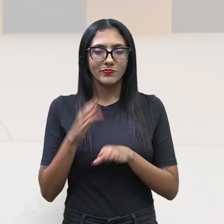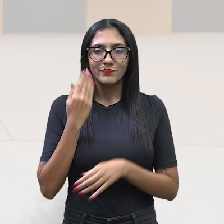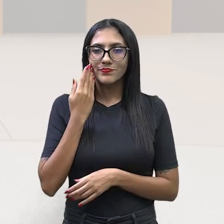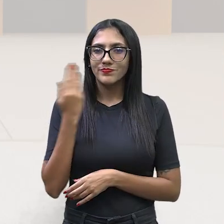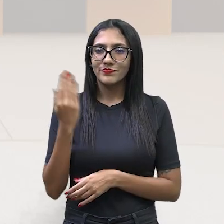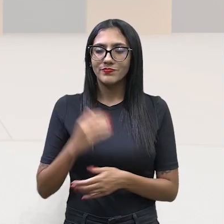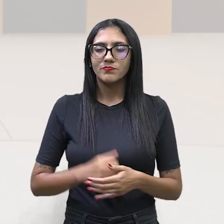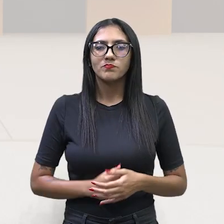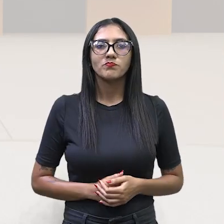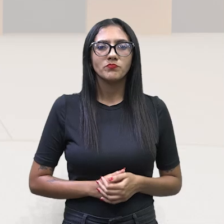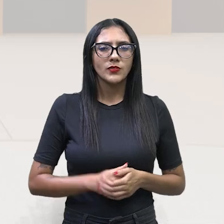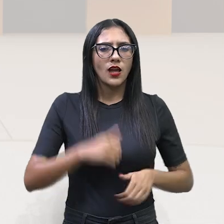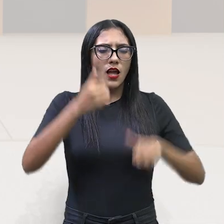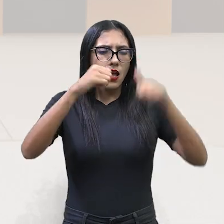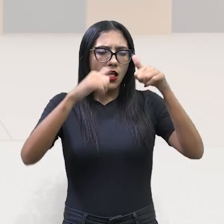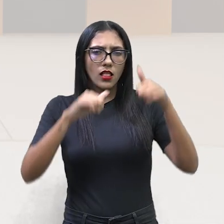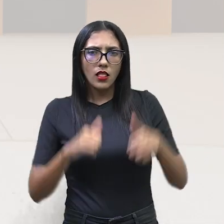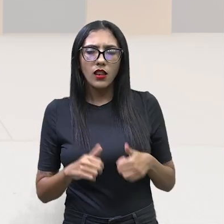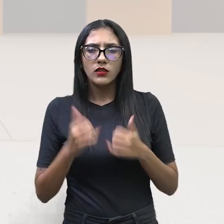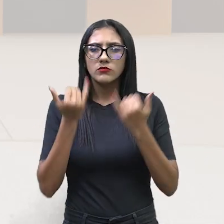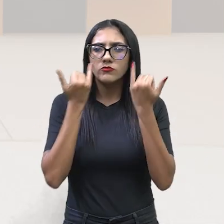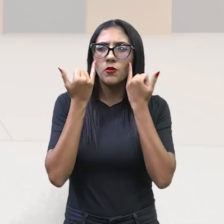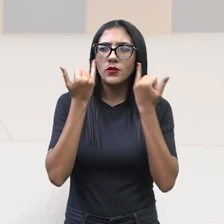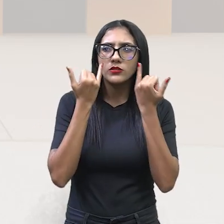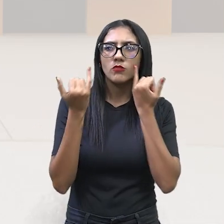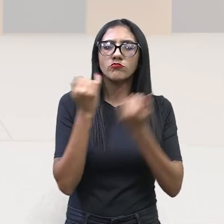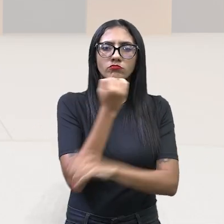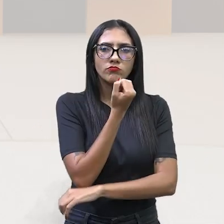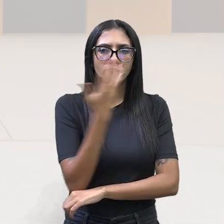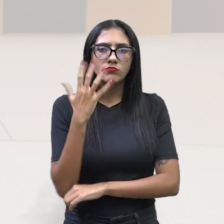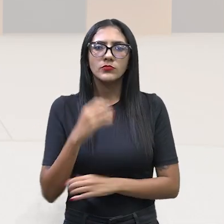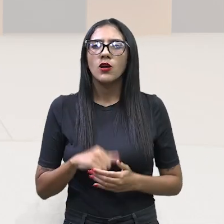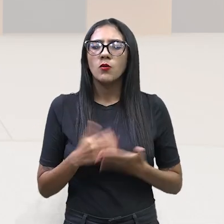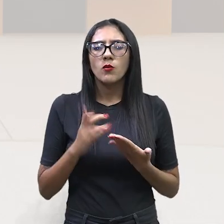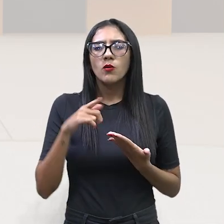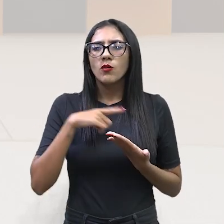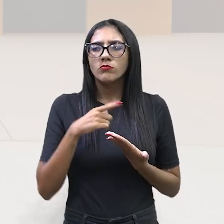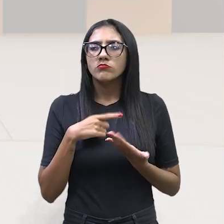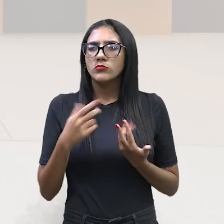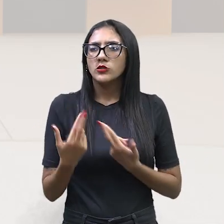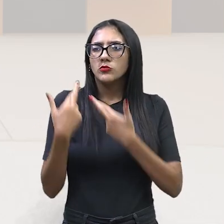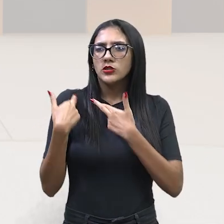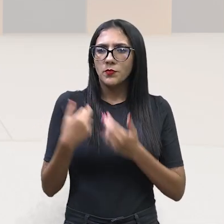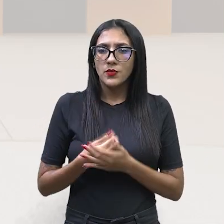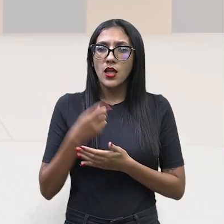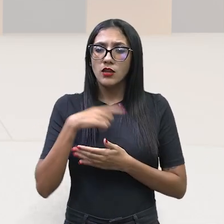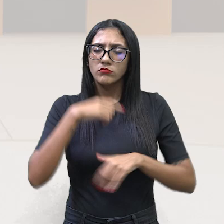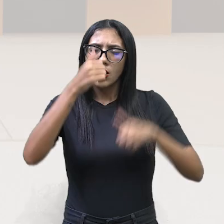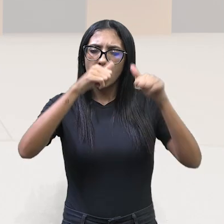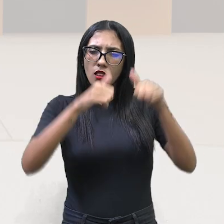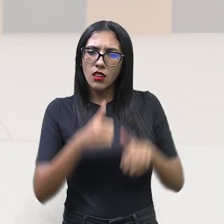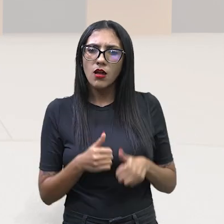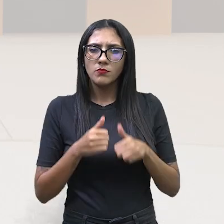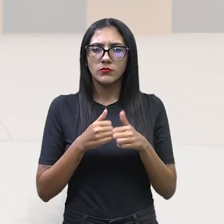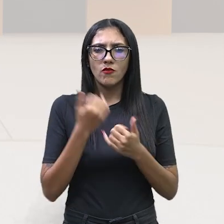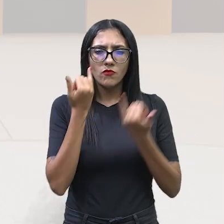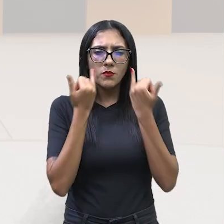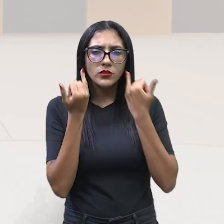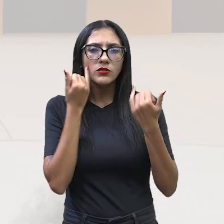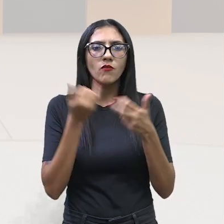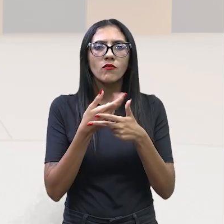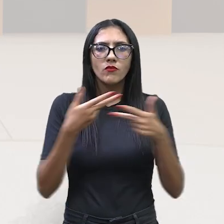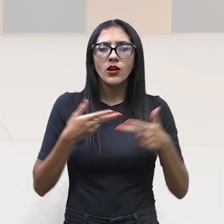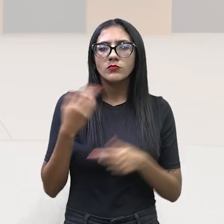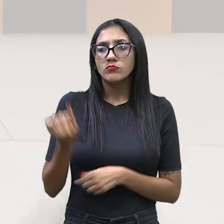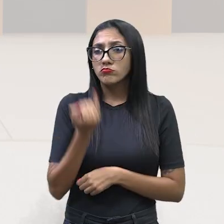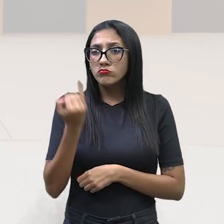próximo analista de dados ambientais, e qual é a função aí dele? A coleta e análise de dados ambientais são cruciais